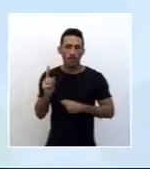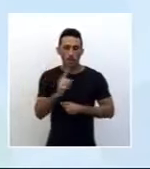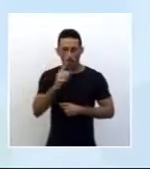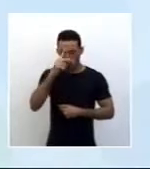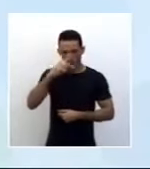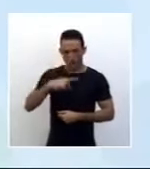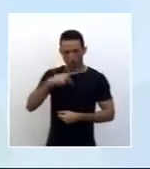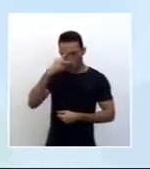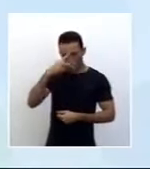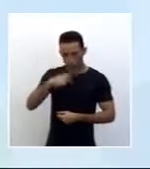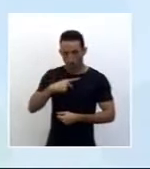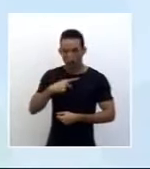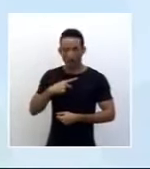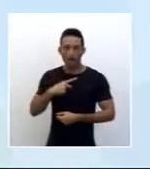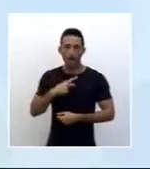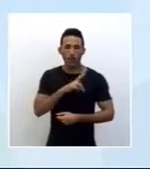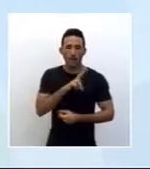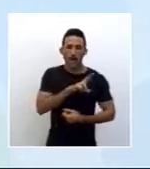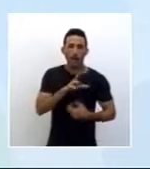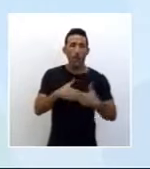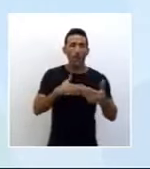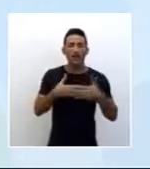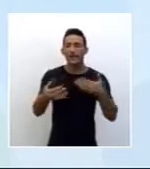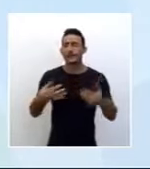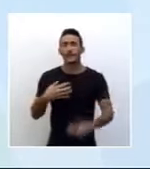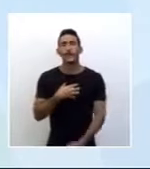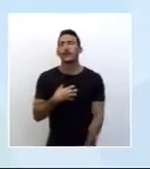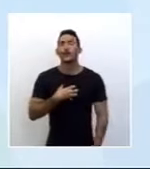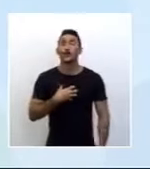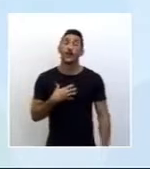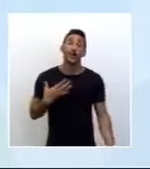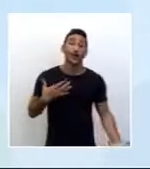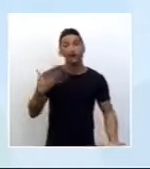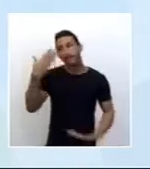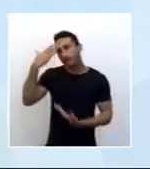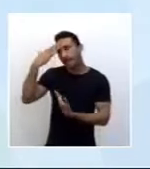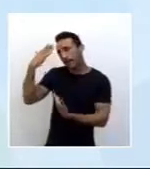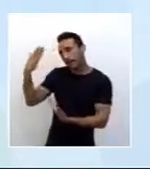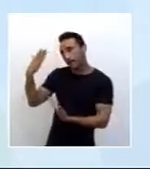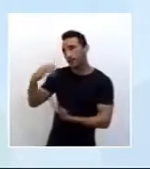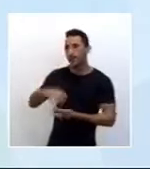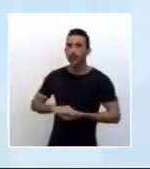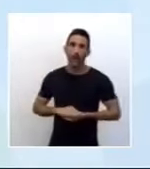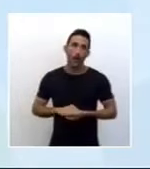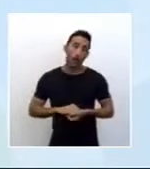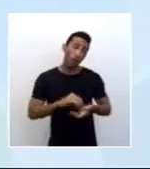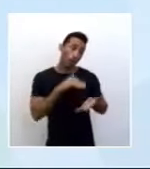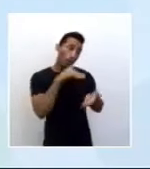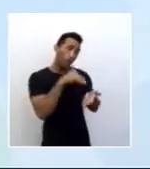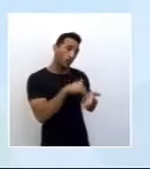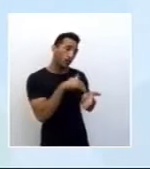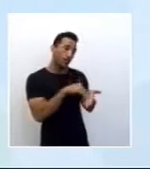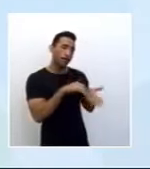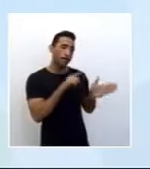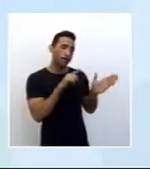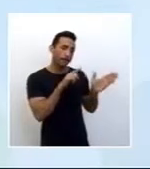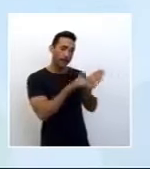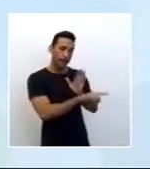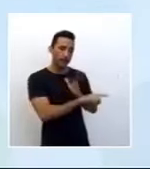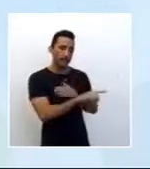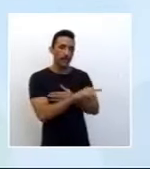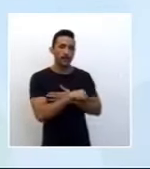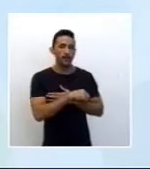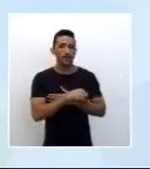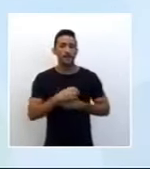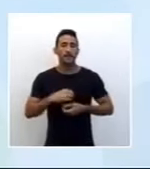nós não abusamos de nenhuma forma a série Gold agora vem a minha última question My Last question